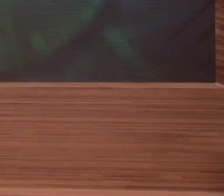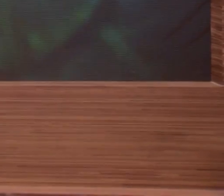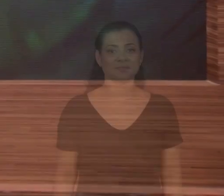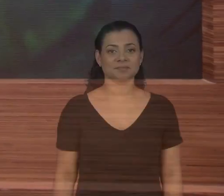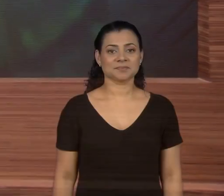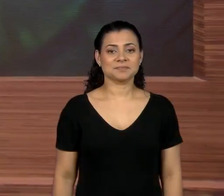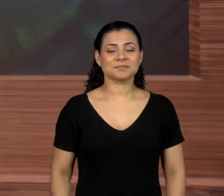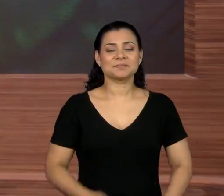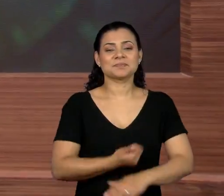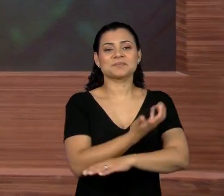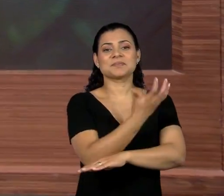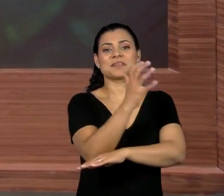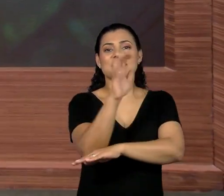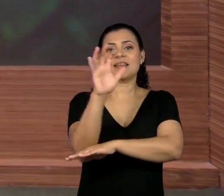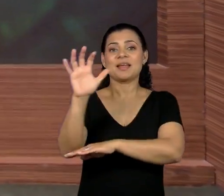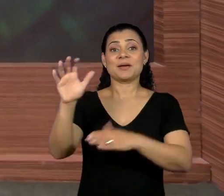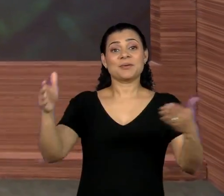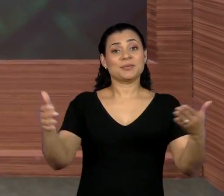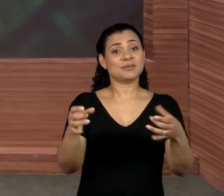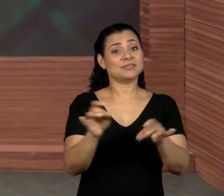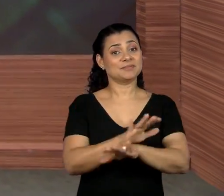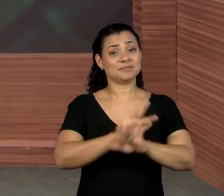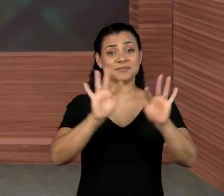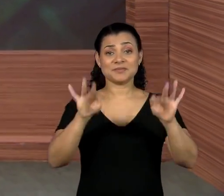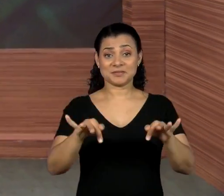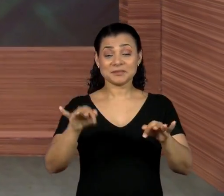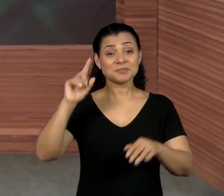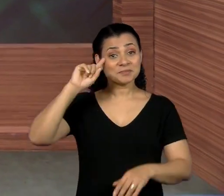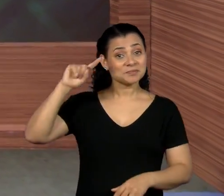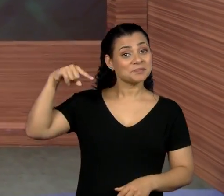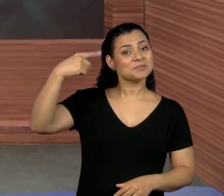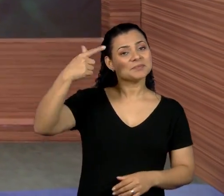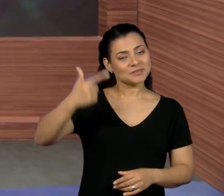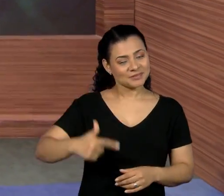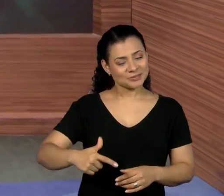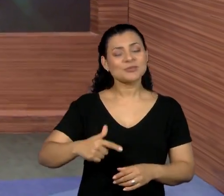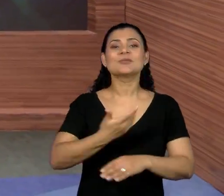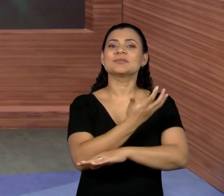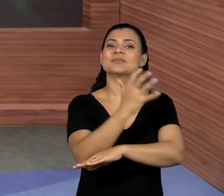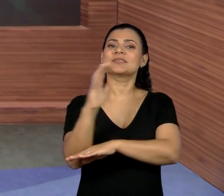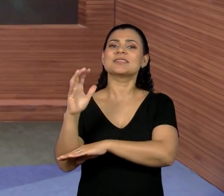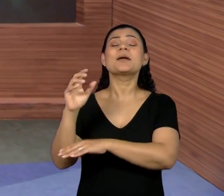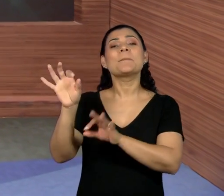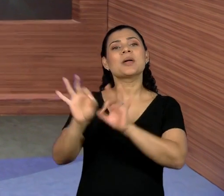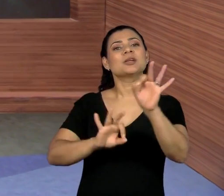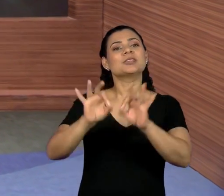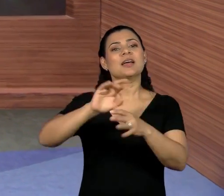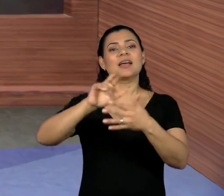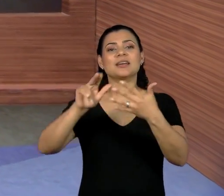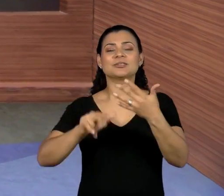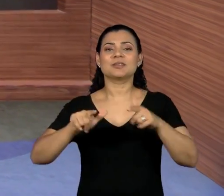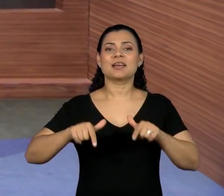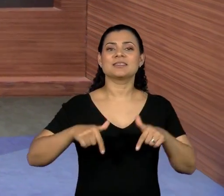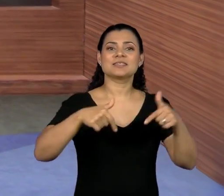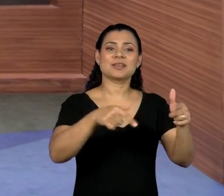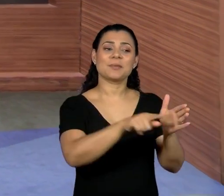O Repórter Eco de hoje fica por aqui. No próximo programa, você acompanha mais projetos,